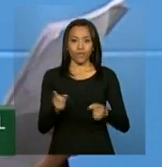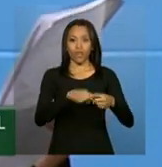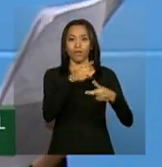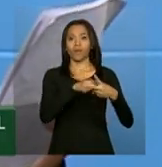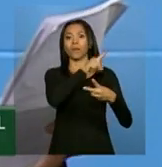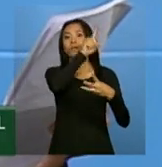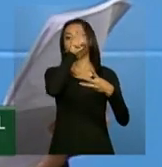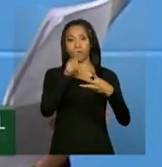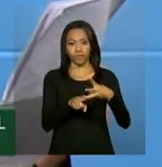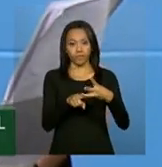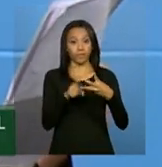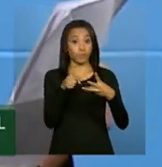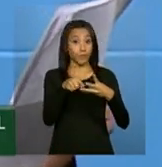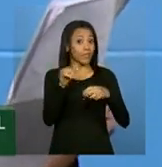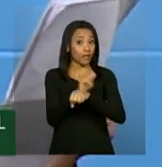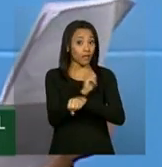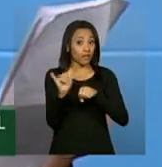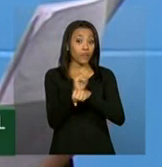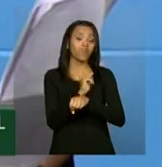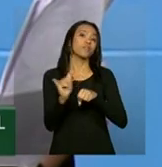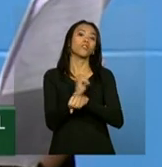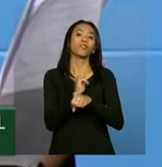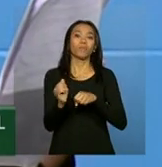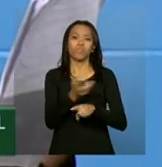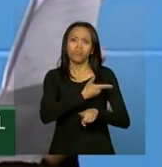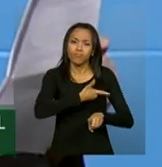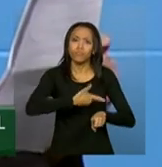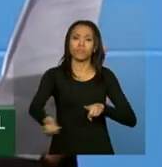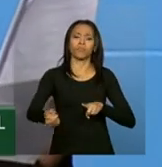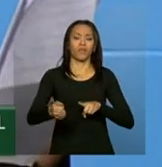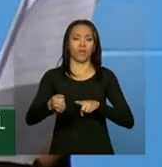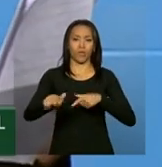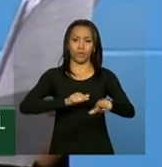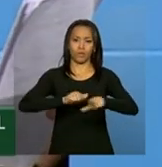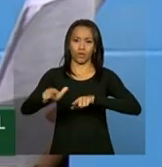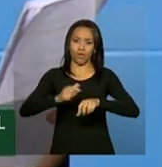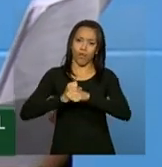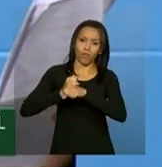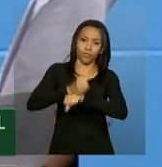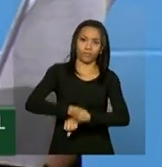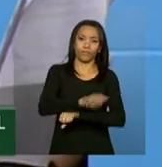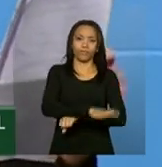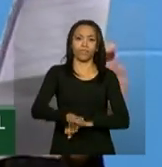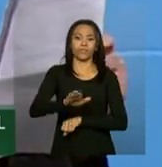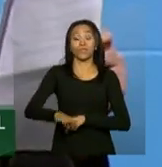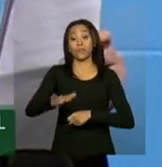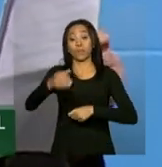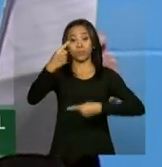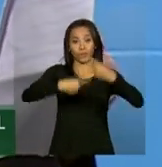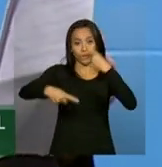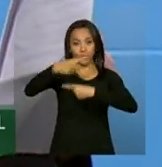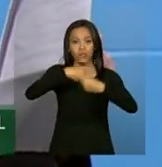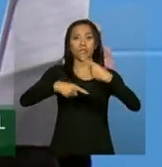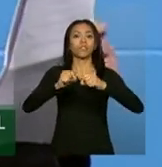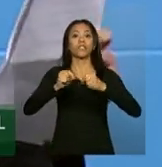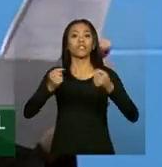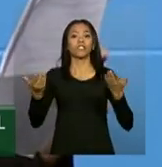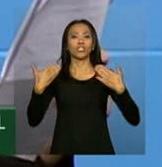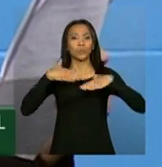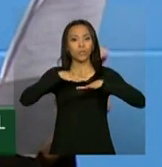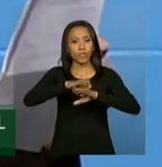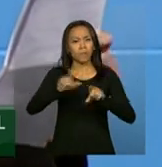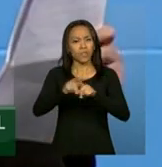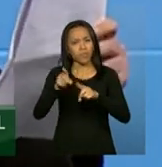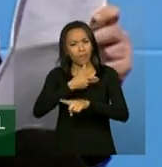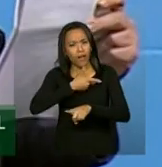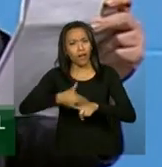aspecto estratégico para a superação sustentável do trabalho infantil: políticas de inclusão e de superação da pobreza. Cito mais